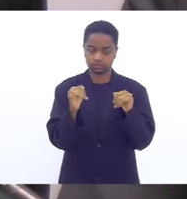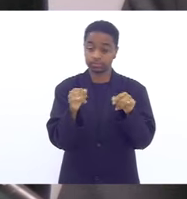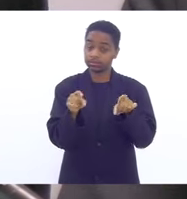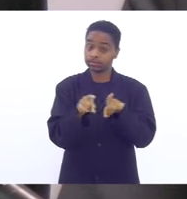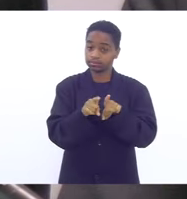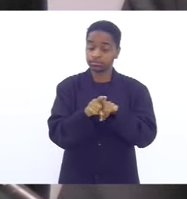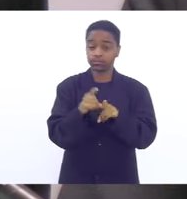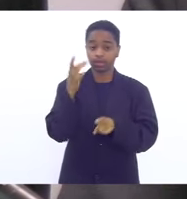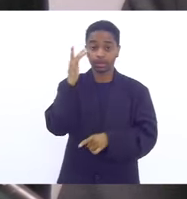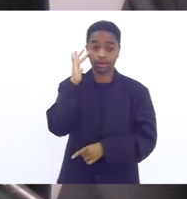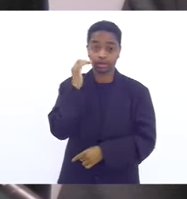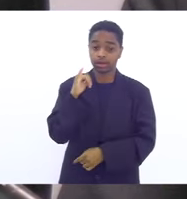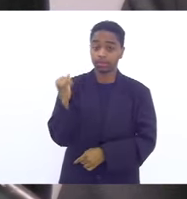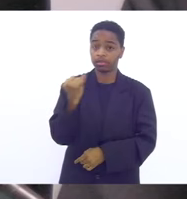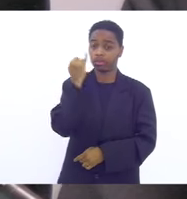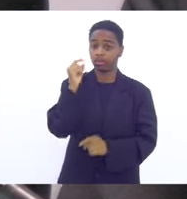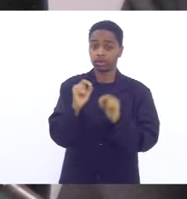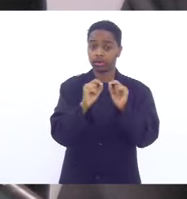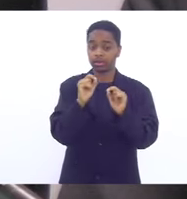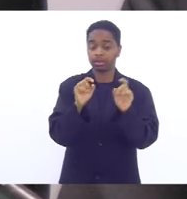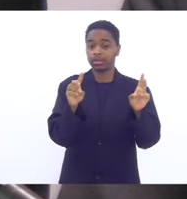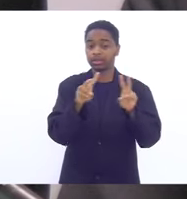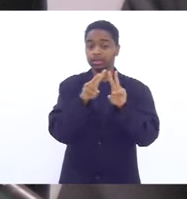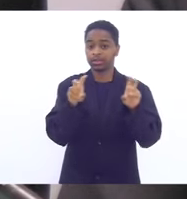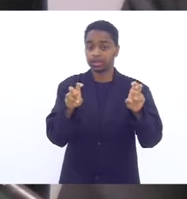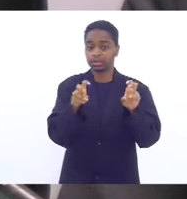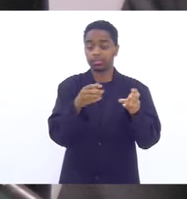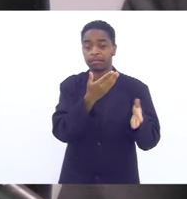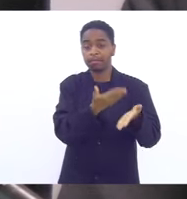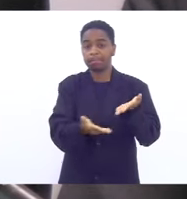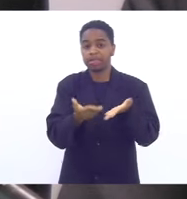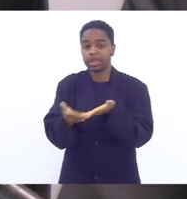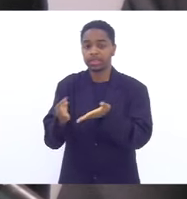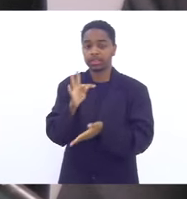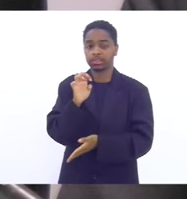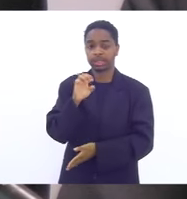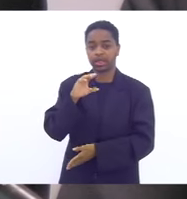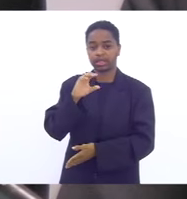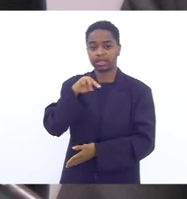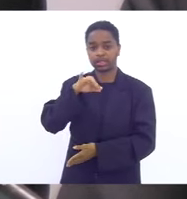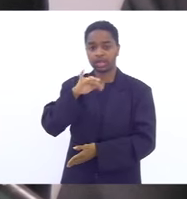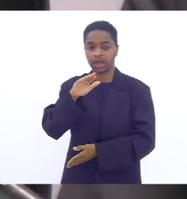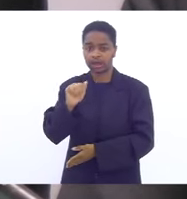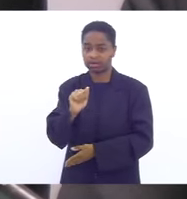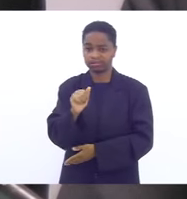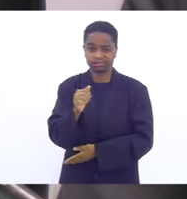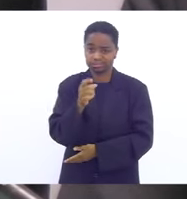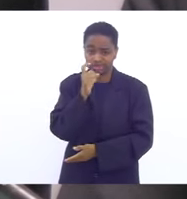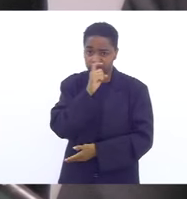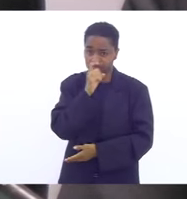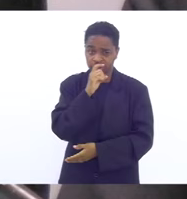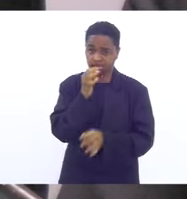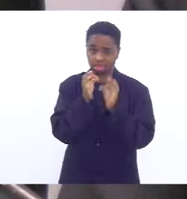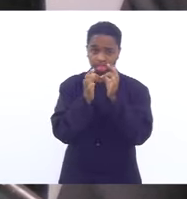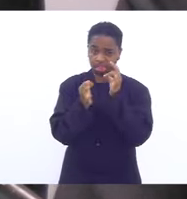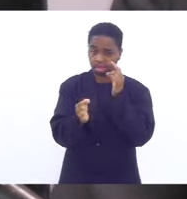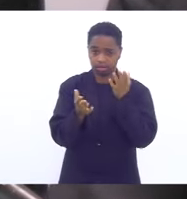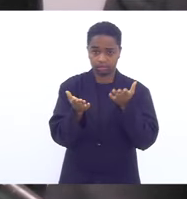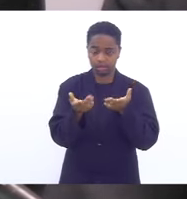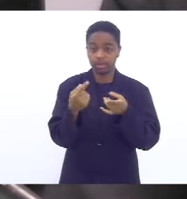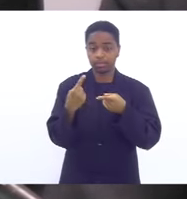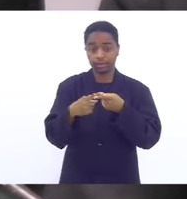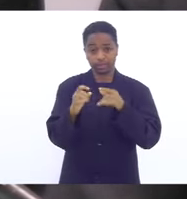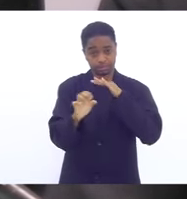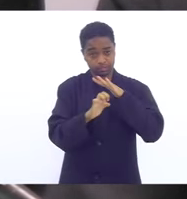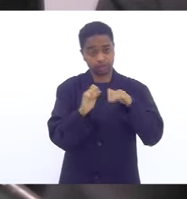a questão da perda técnica, que é uma falácia. Né? A empresa, inclusive,